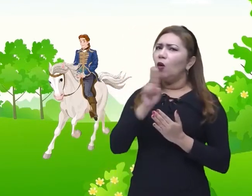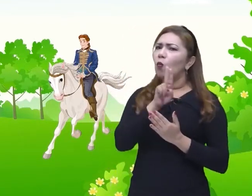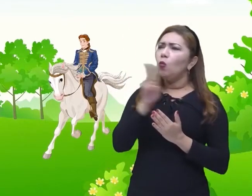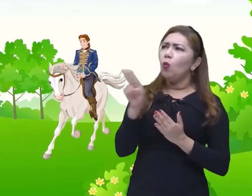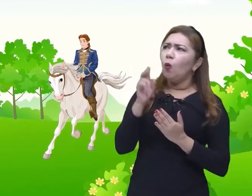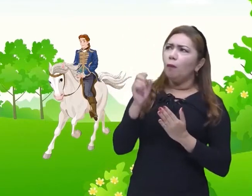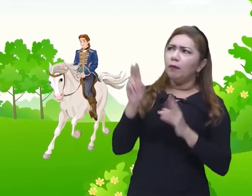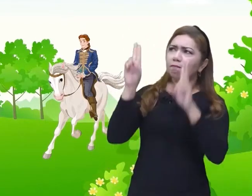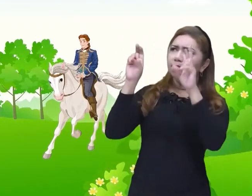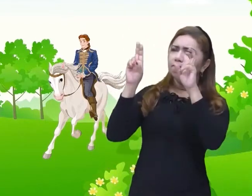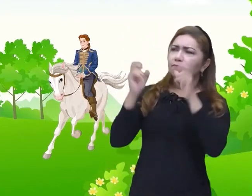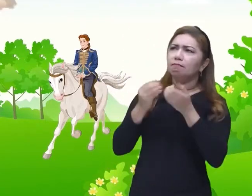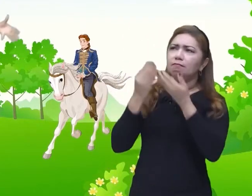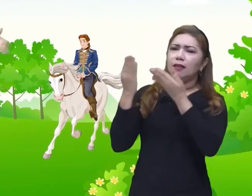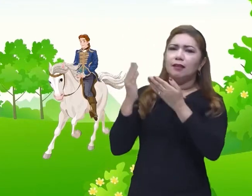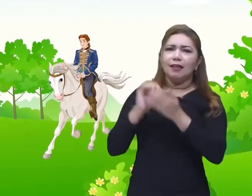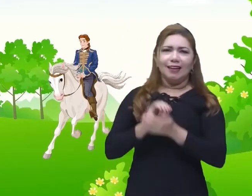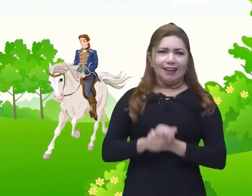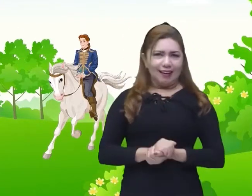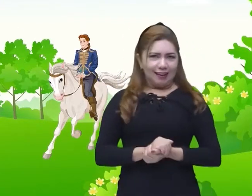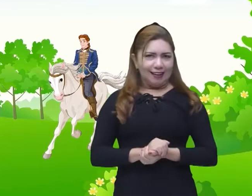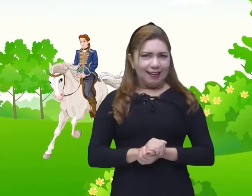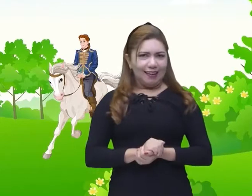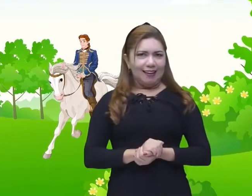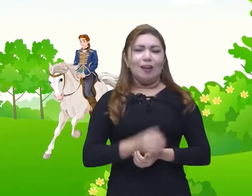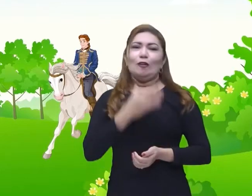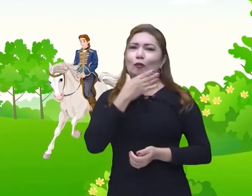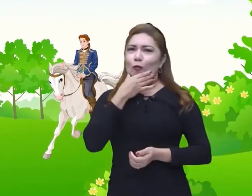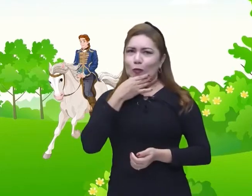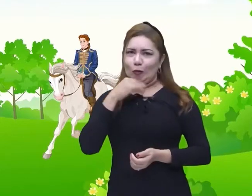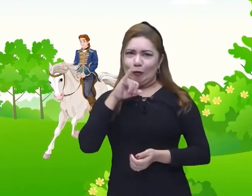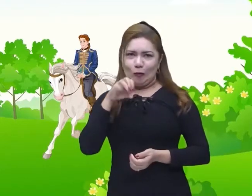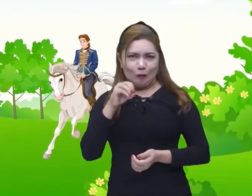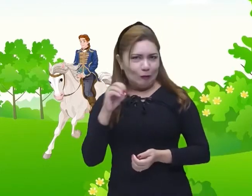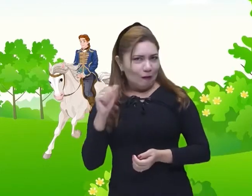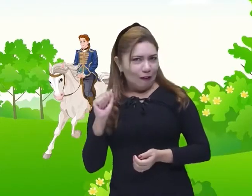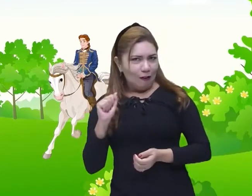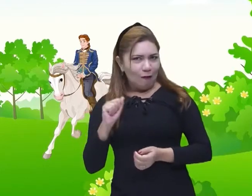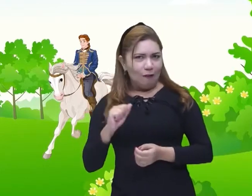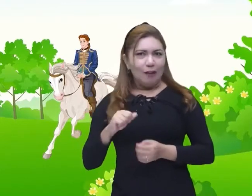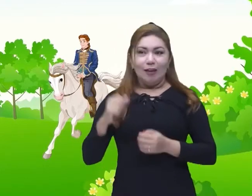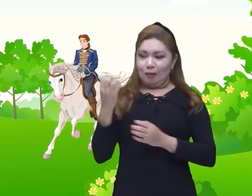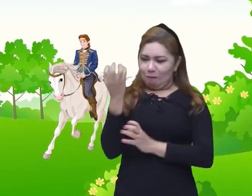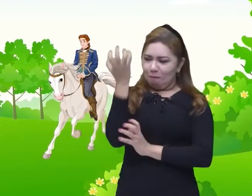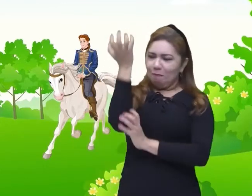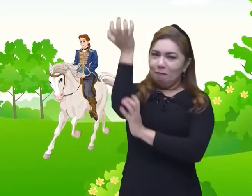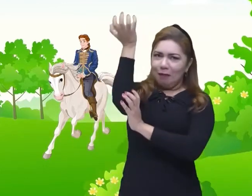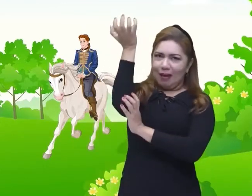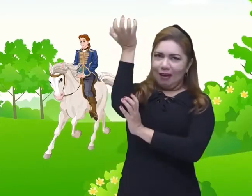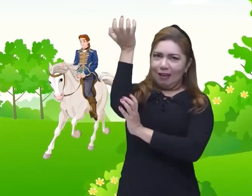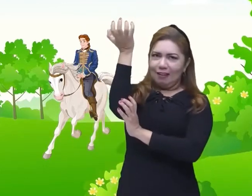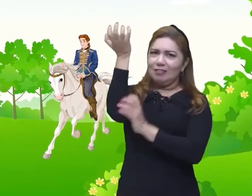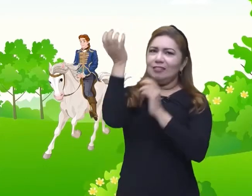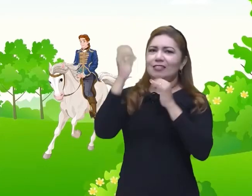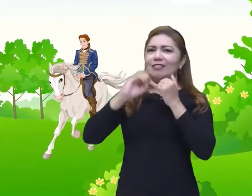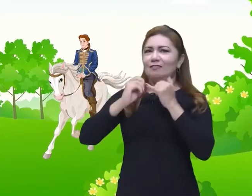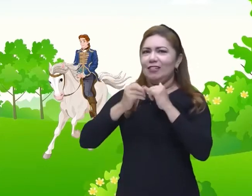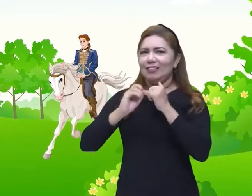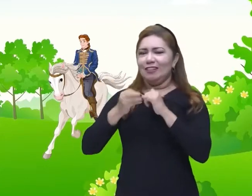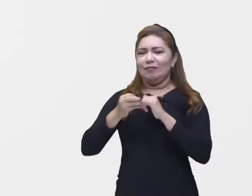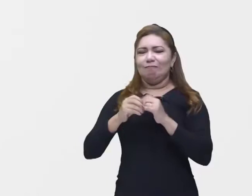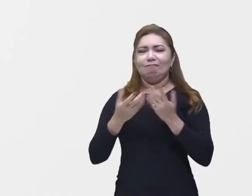João e o pé de feijão, não é esse o nome da história? Sim, muito bem. E agora essa outra